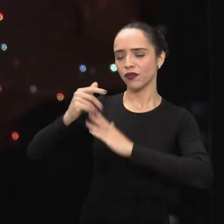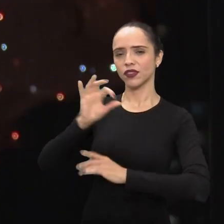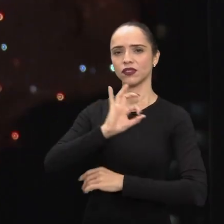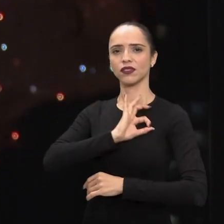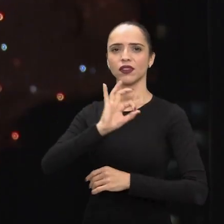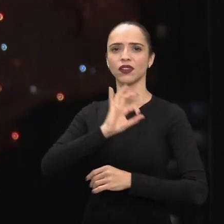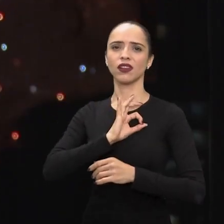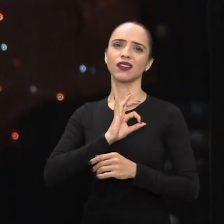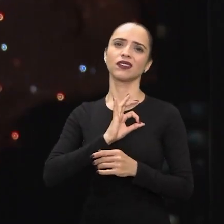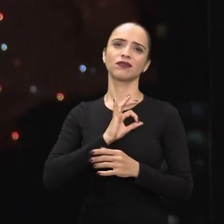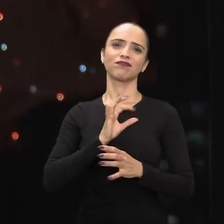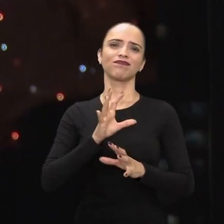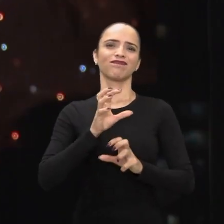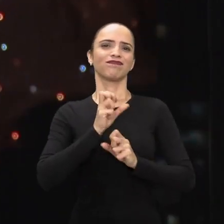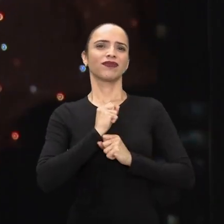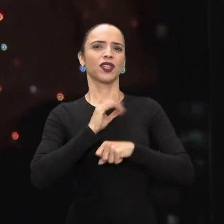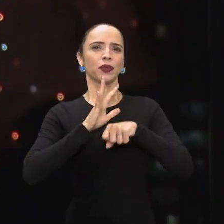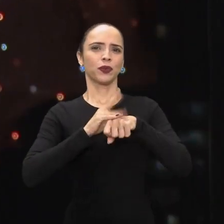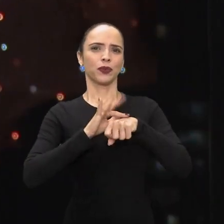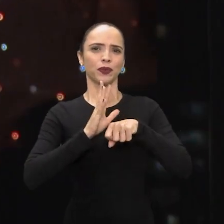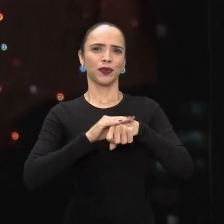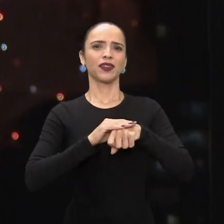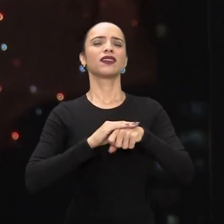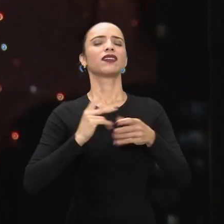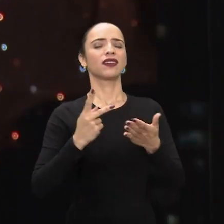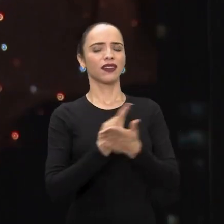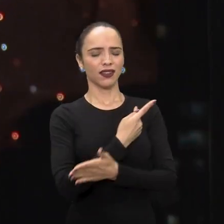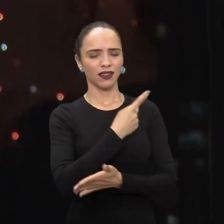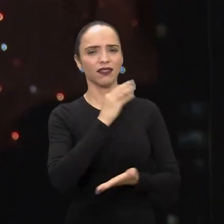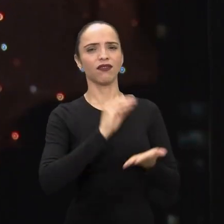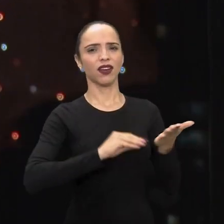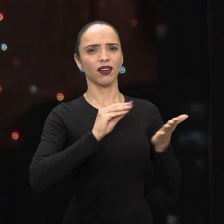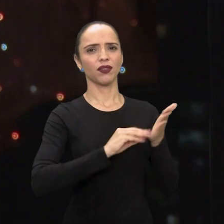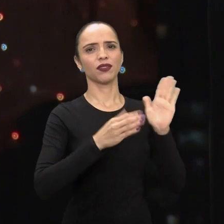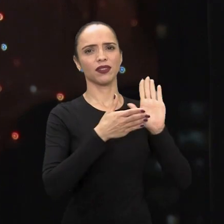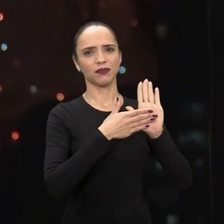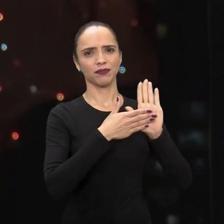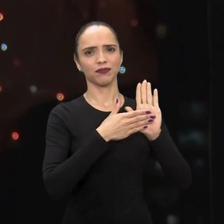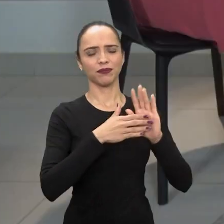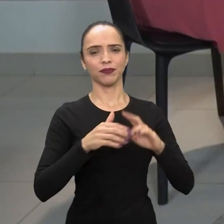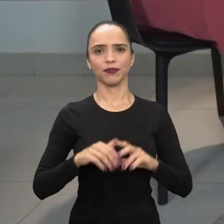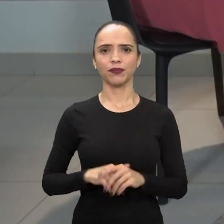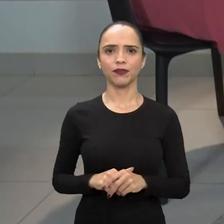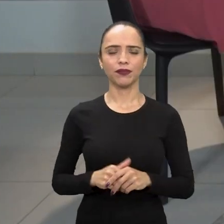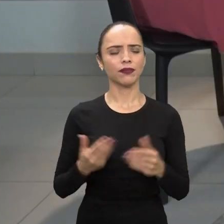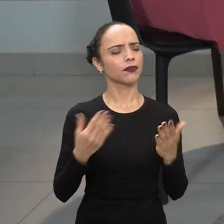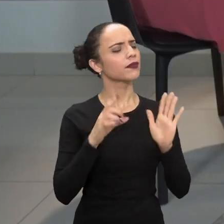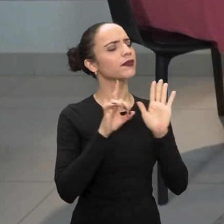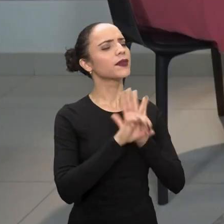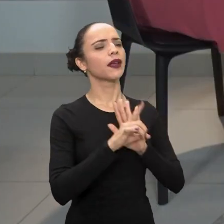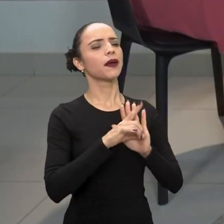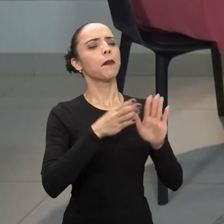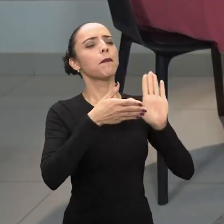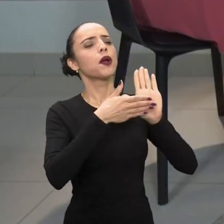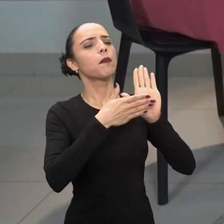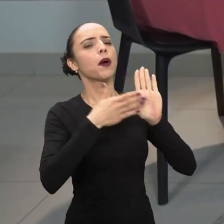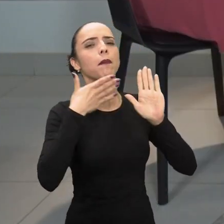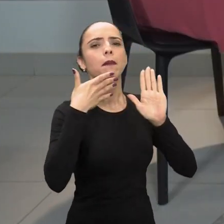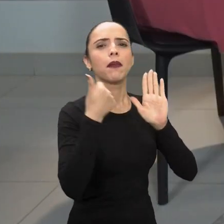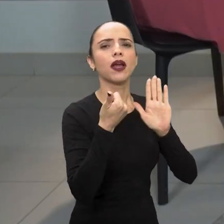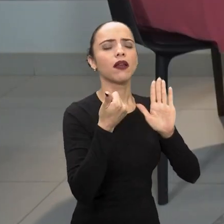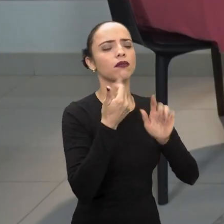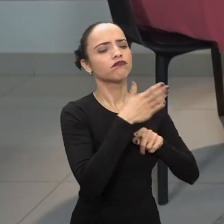adoecimento mesmo e de fato não aparece nos planos quais seriam propostas que poderiam